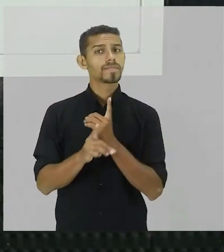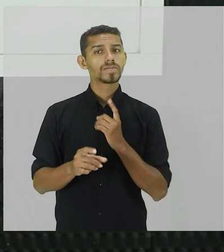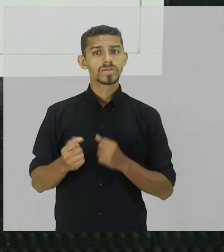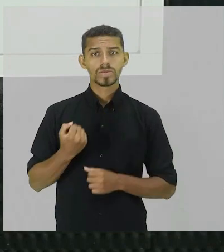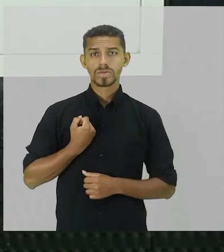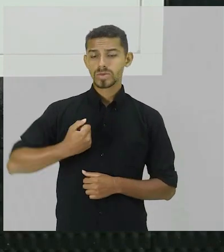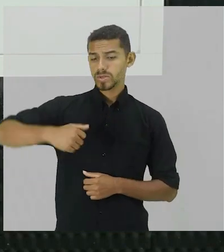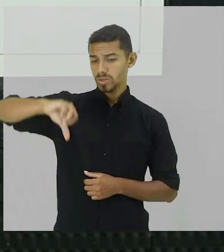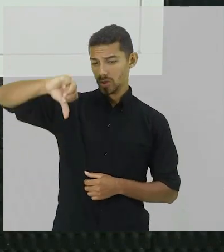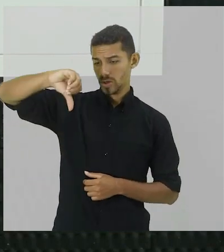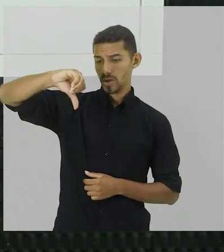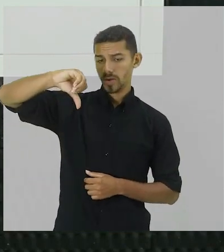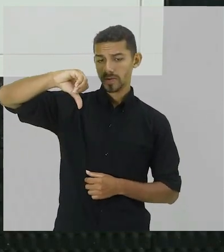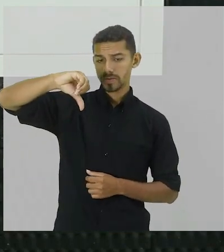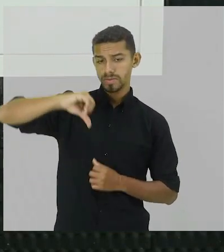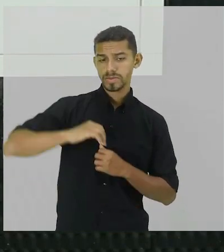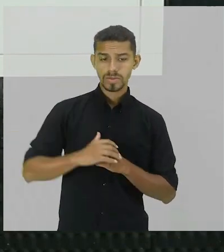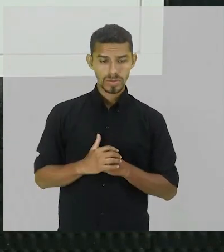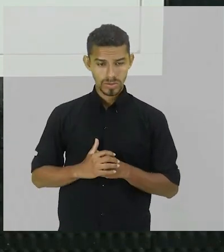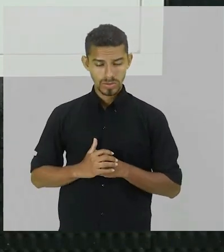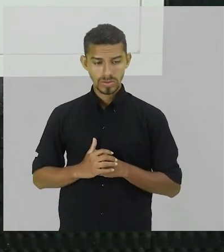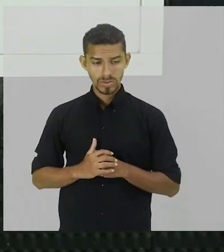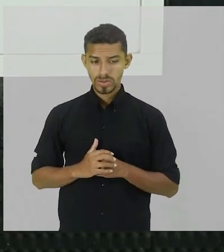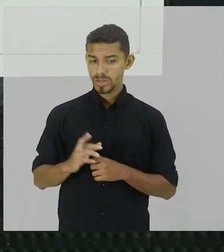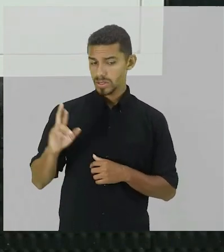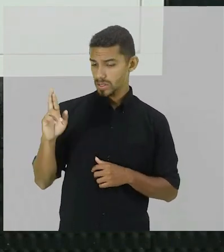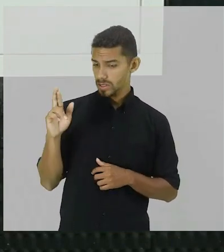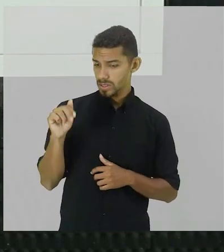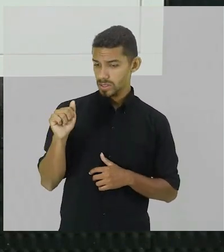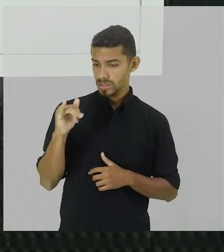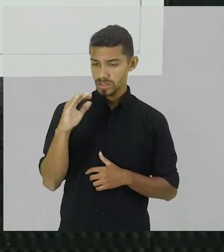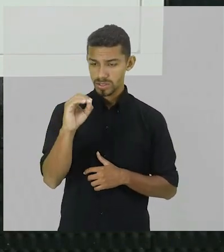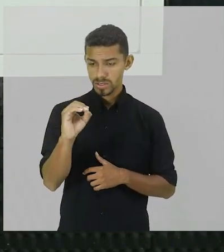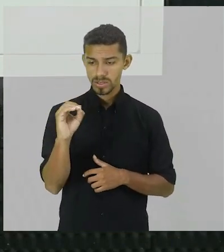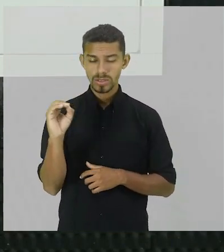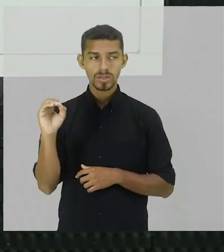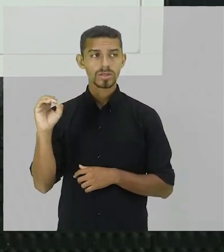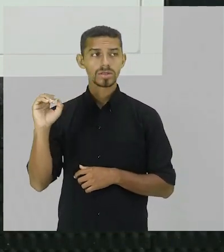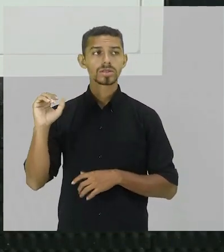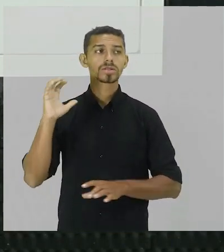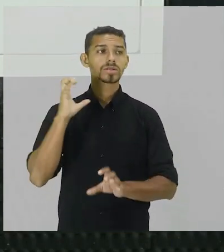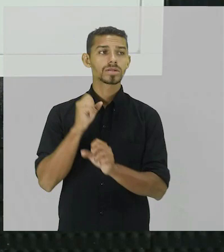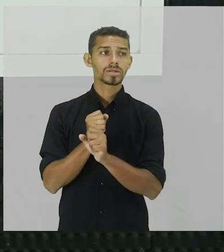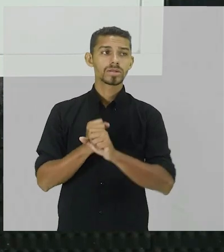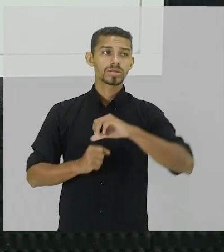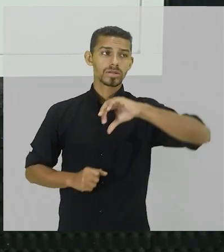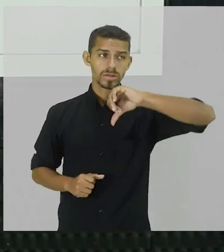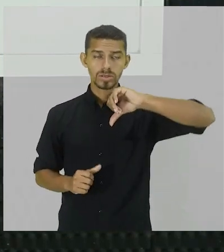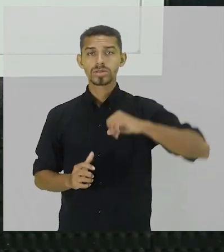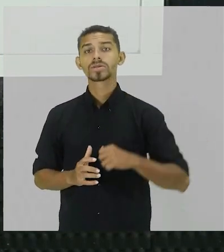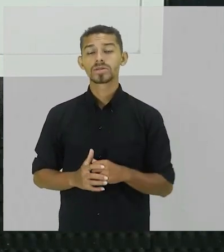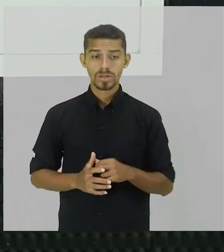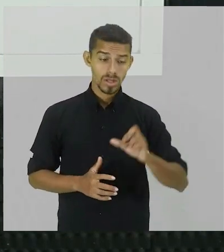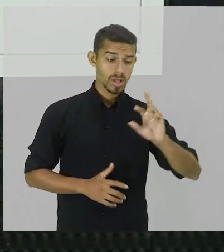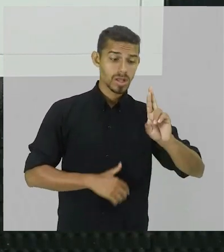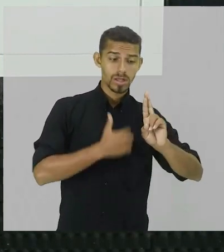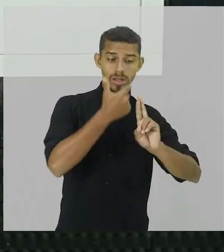9. Então, o raio ao quadrado vai ser igual a 9. Ou seja, o